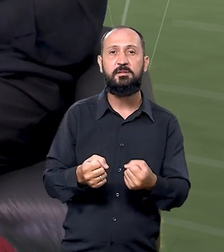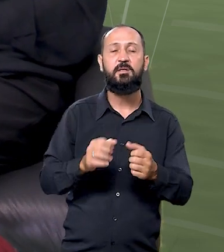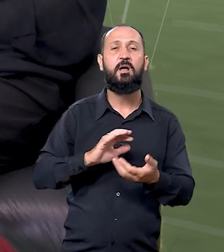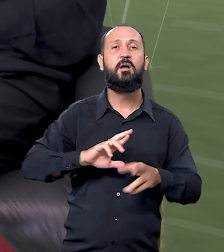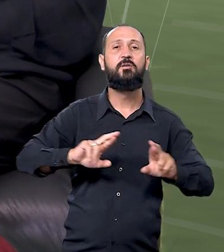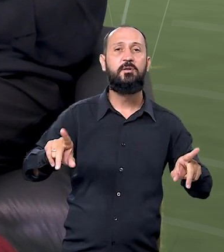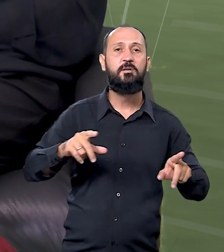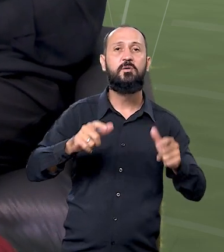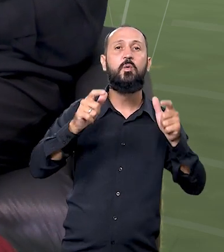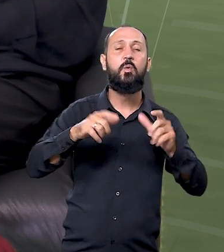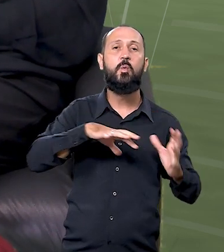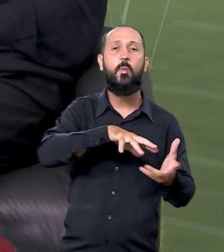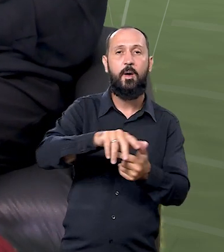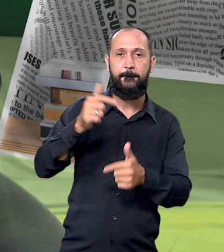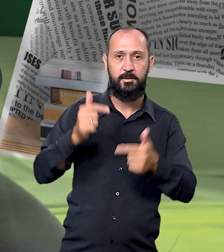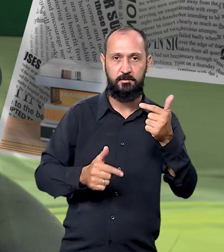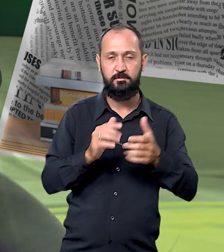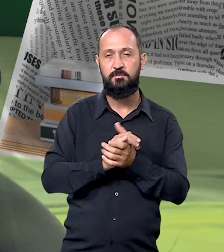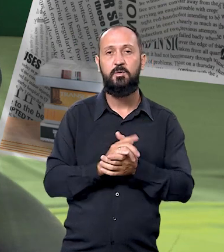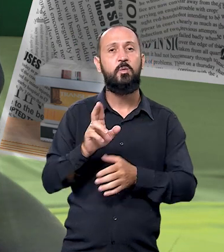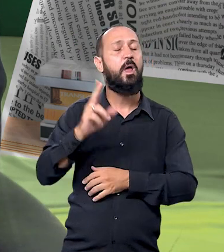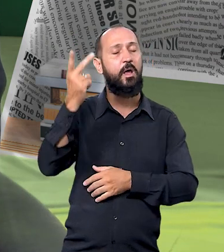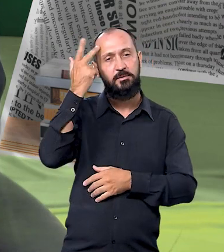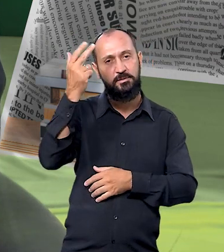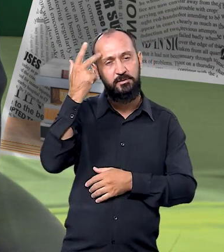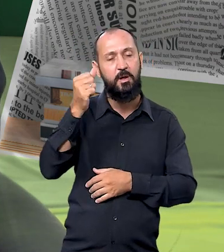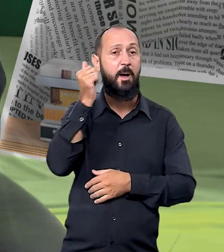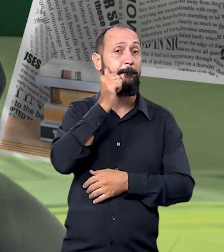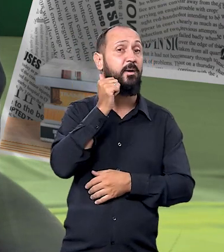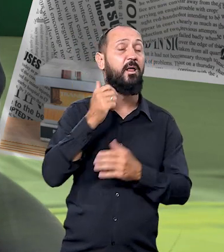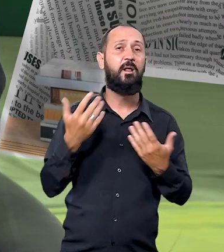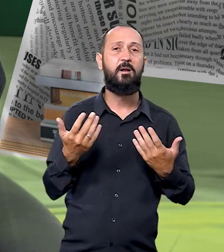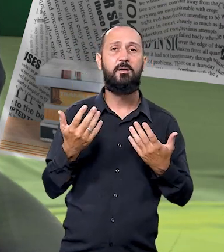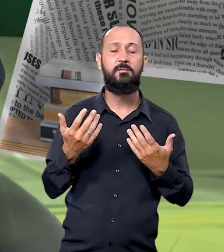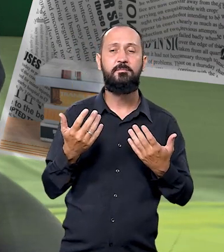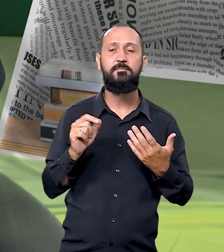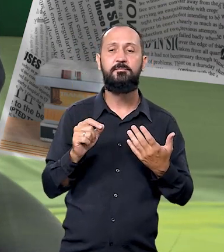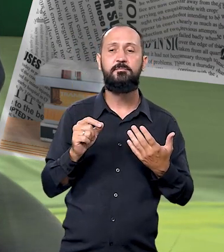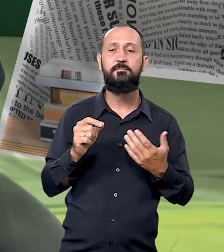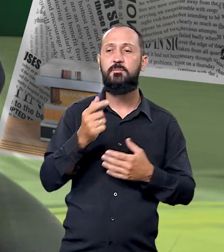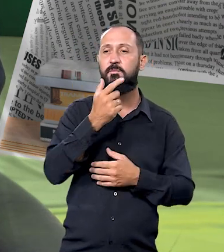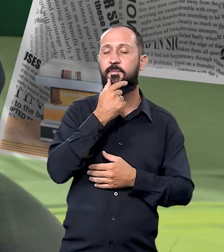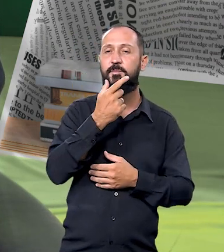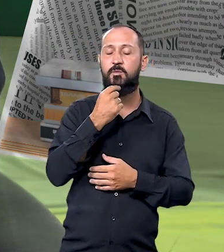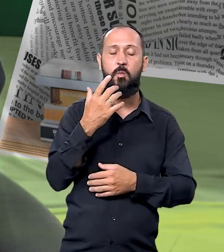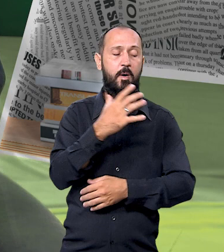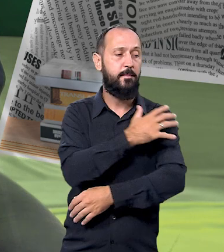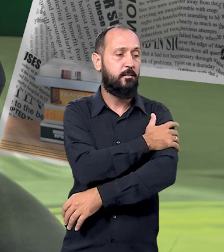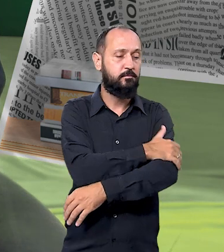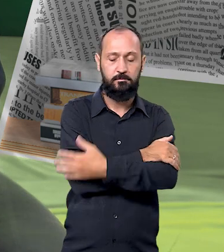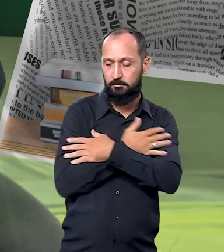aceitar nenhum tipo de desigualdade no mundo da política. Então, por exemplo, não é natural uma mulher receber de um homem